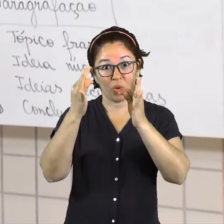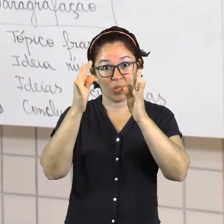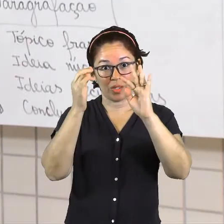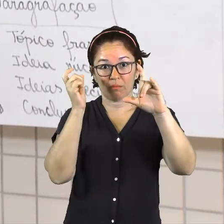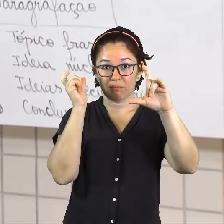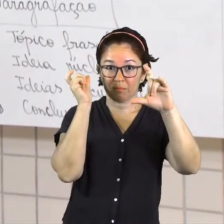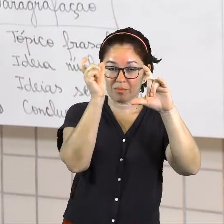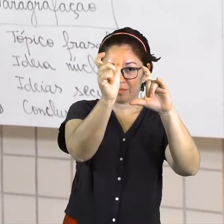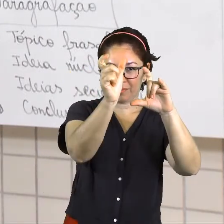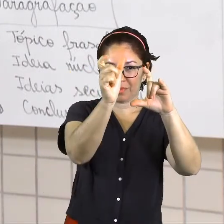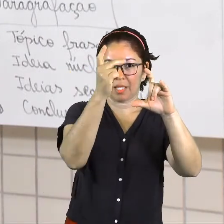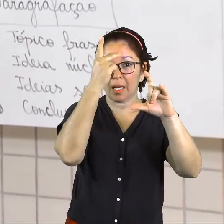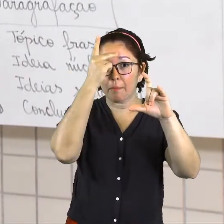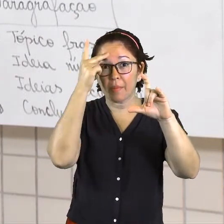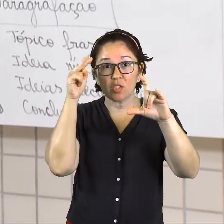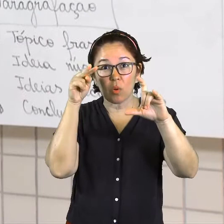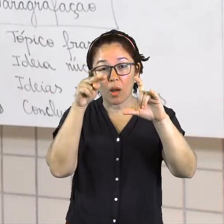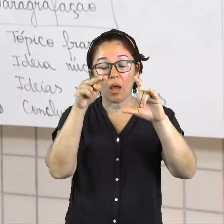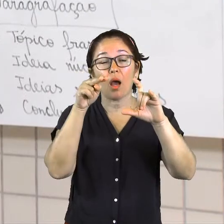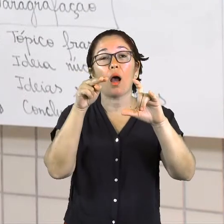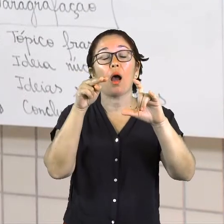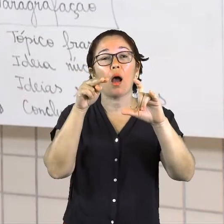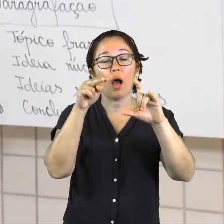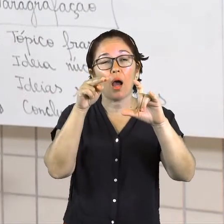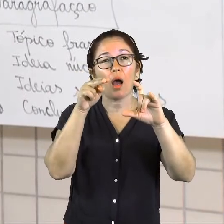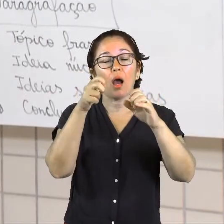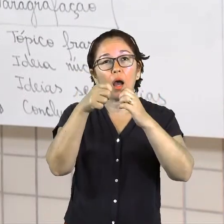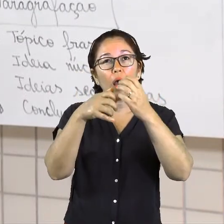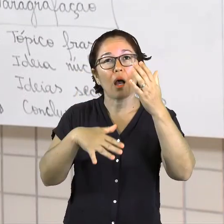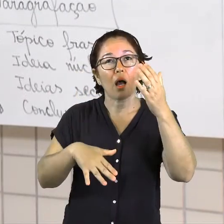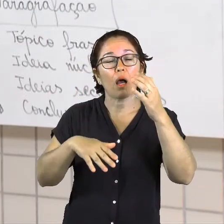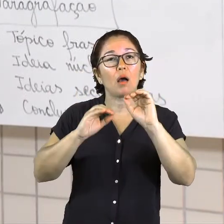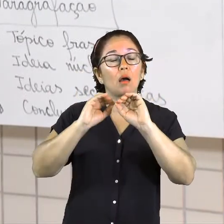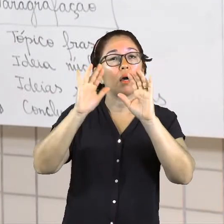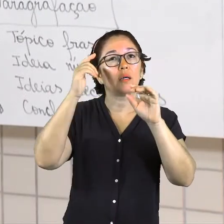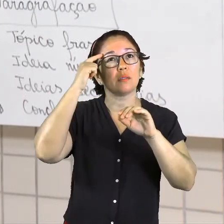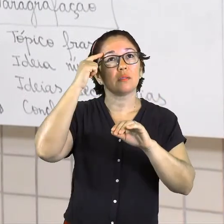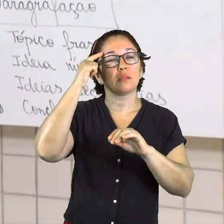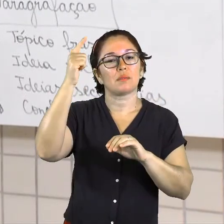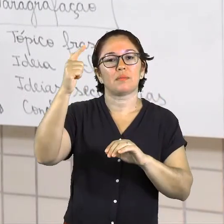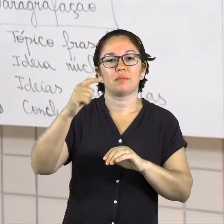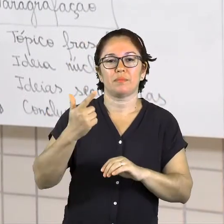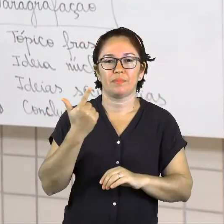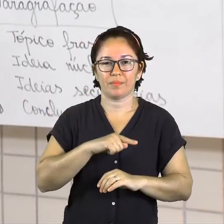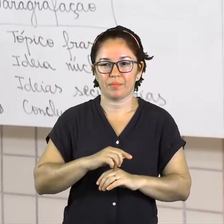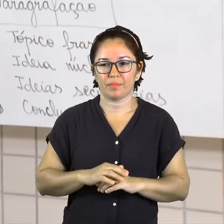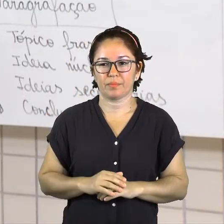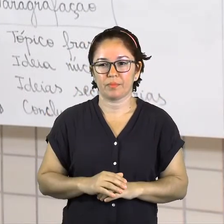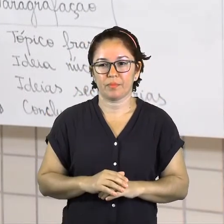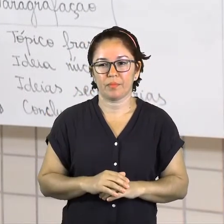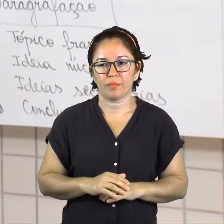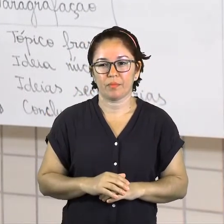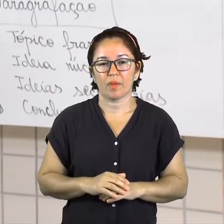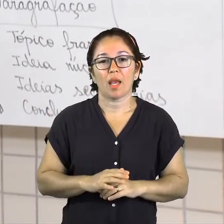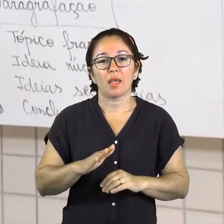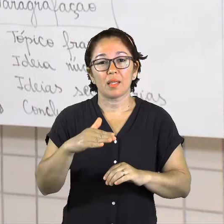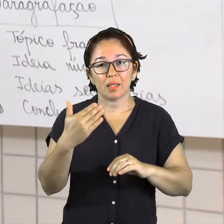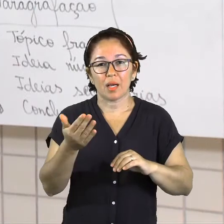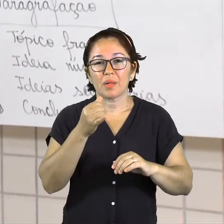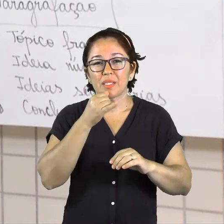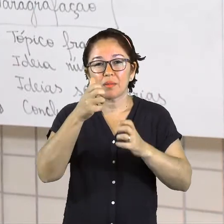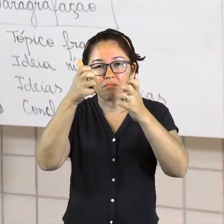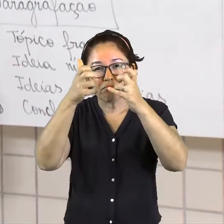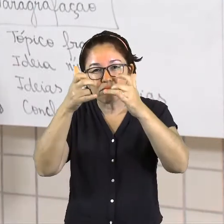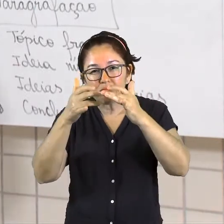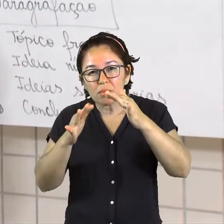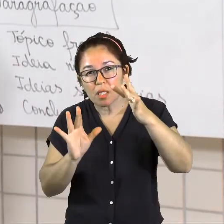mostrar o caminho para as outras palavras que vai trazer as ideias secundárias, certo? E aí